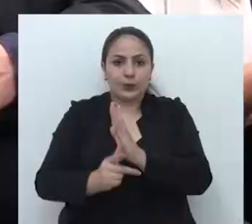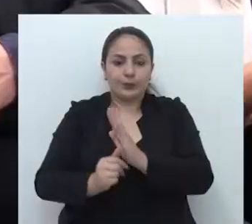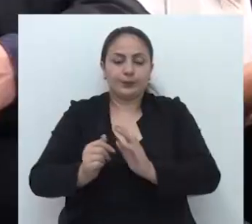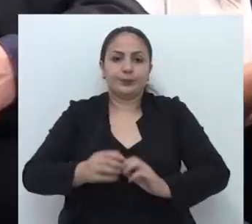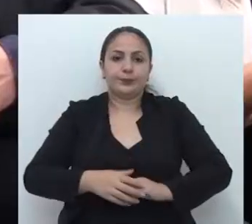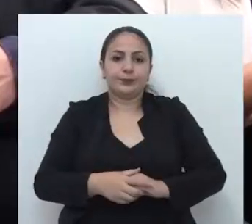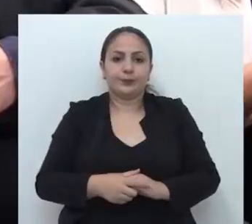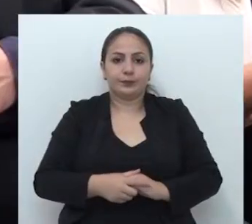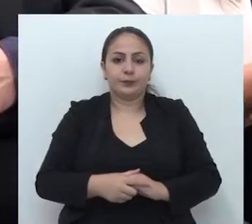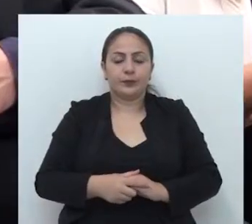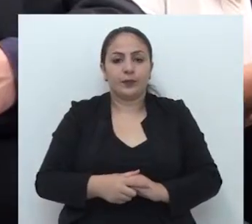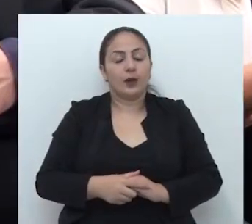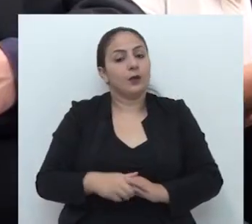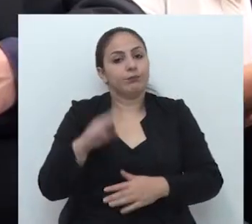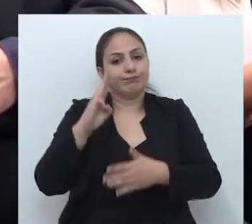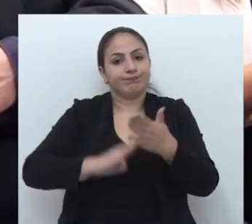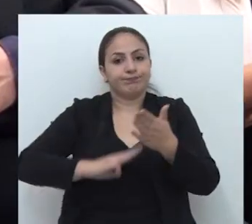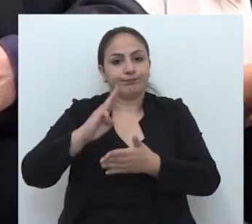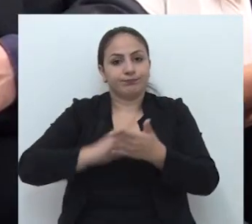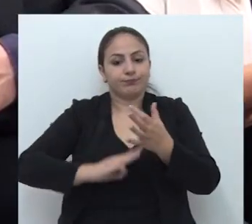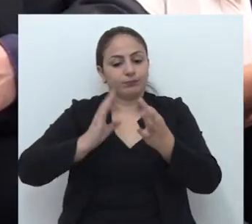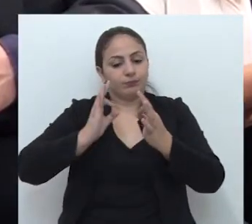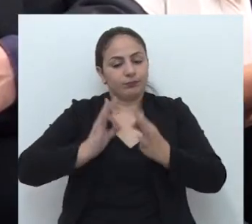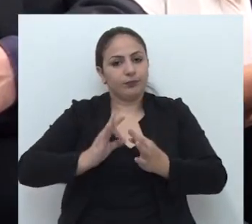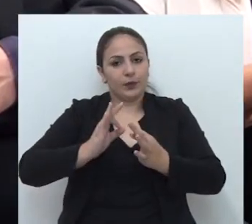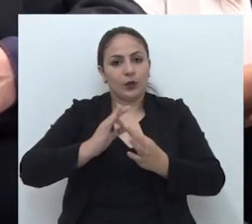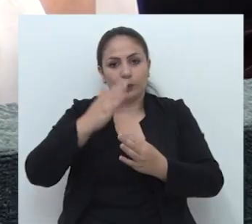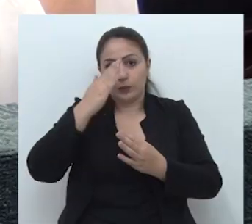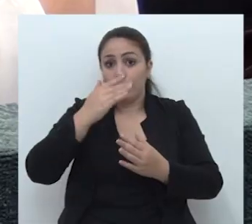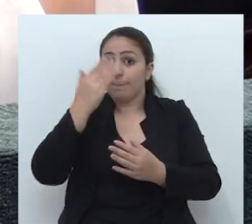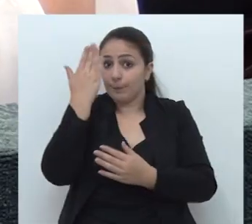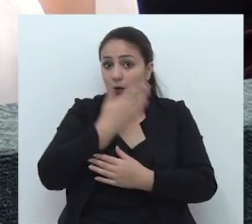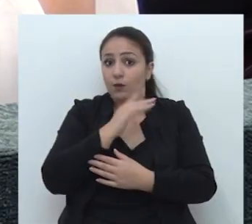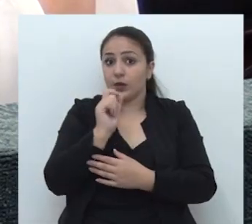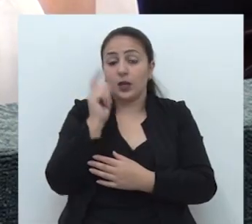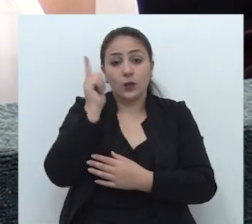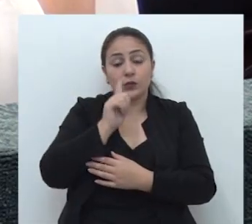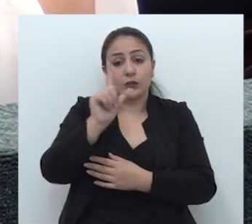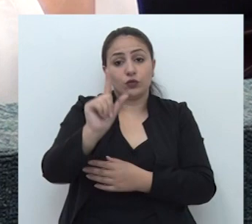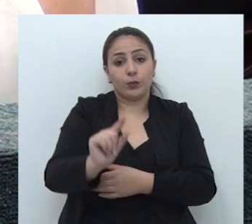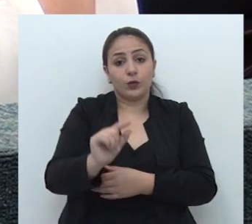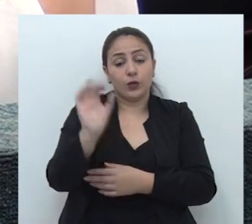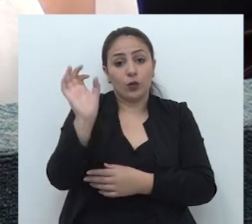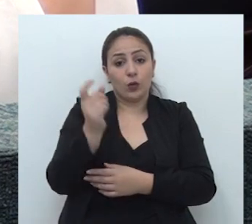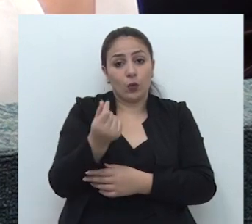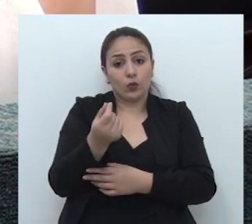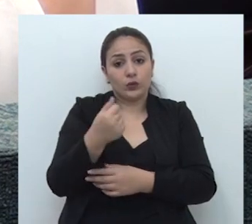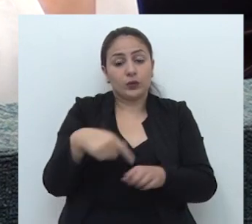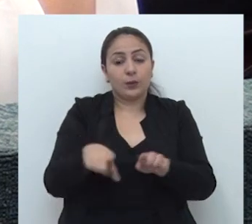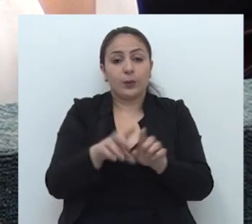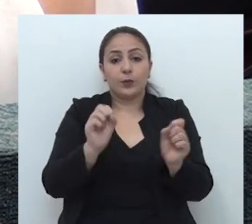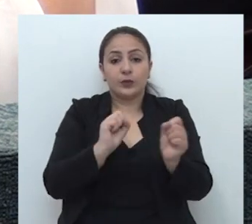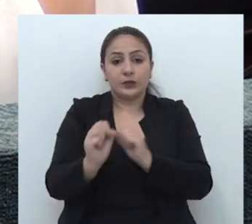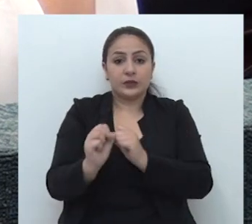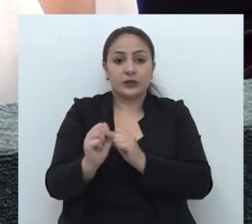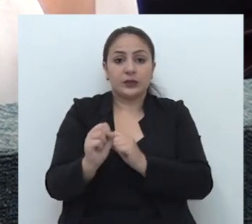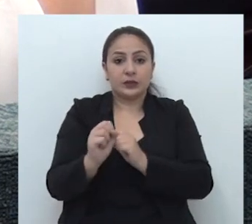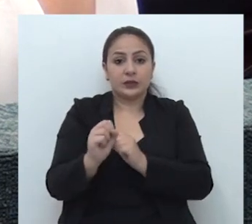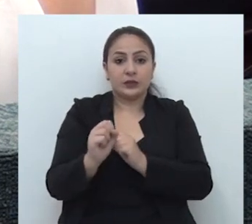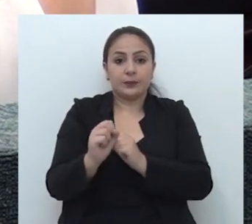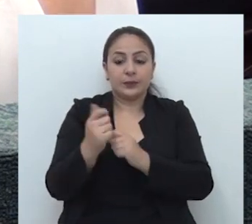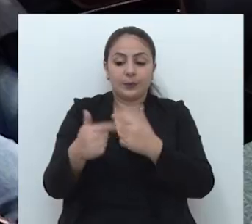criminalidade. Esta é uma metodologia de eficácia comprovada, que reduz custos e possibilita menor emprego